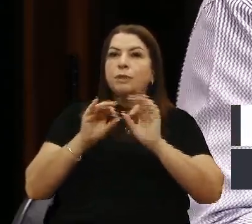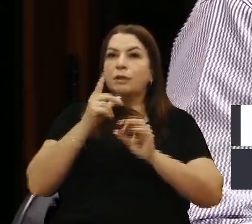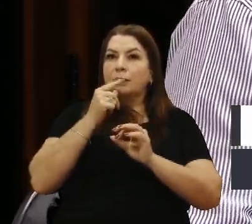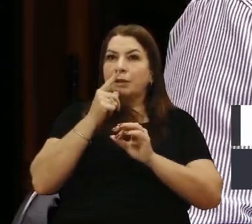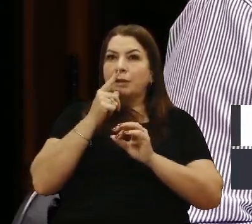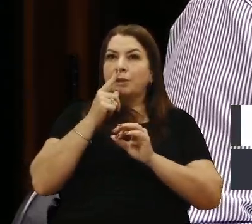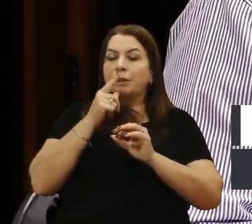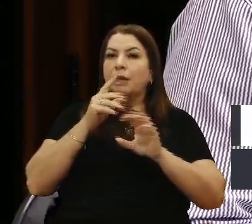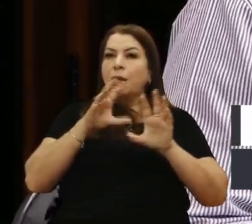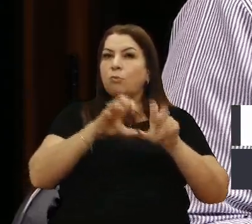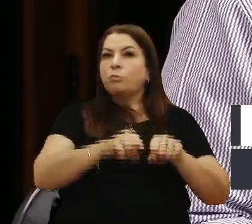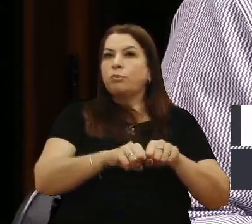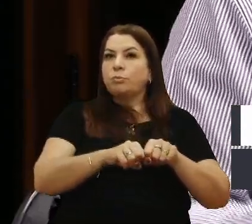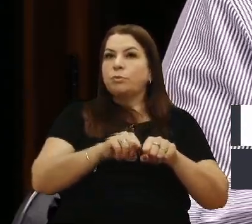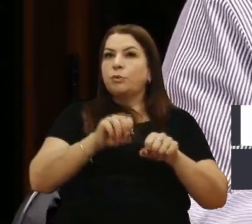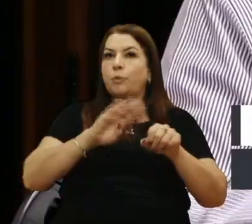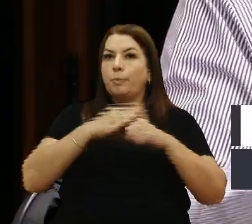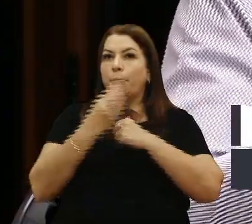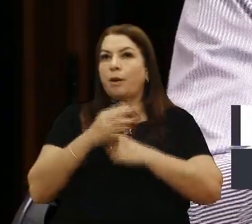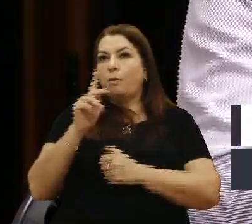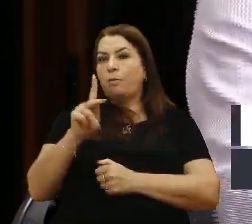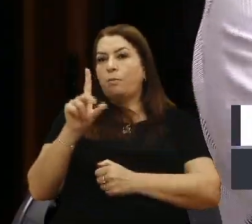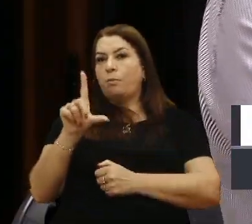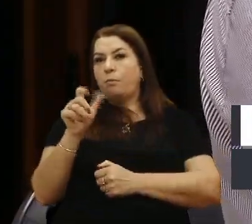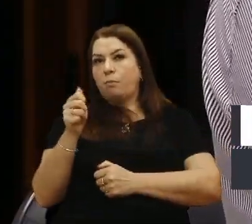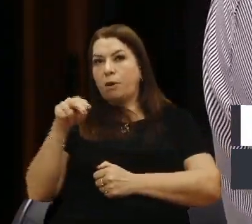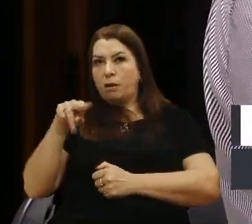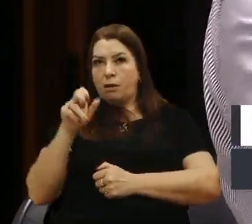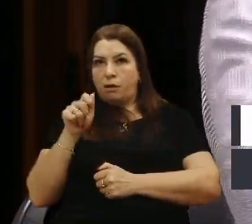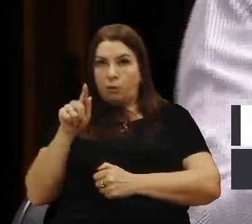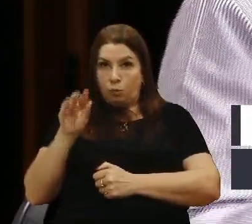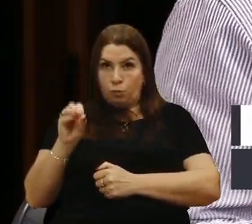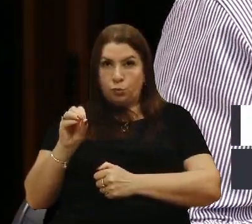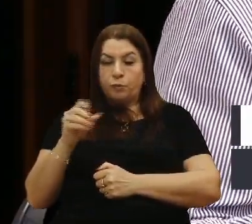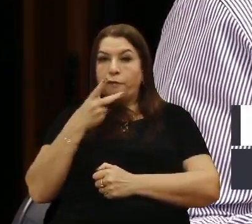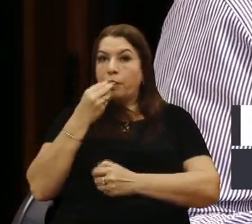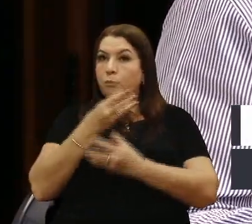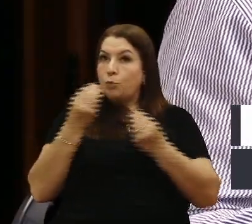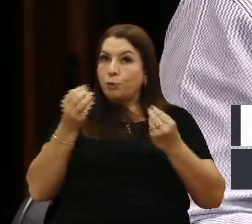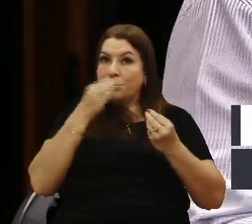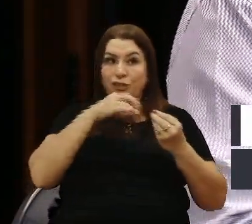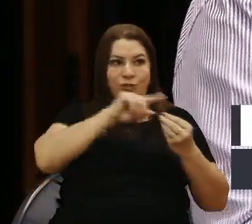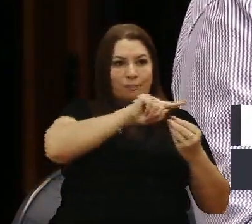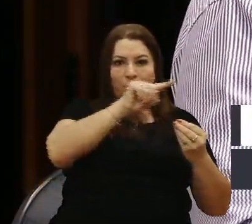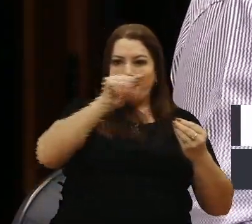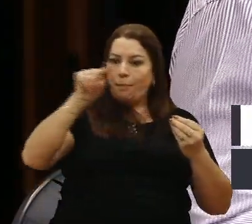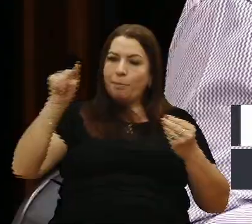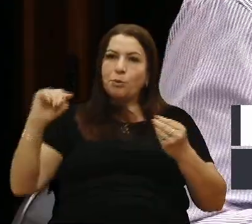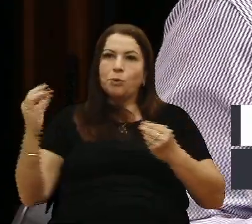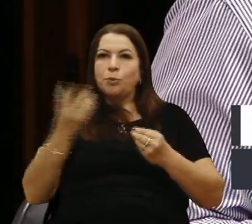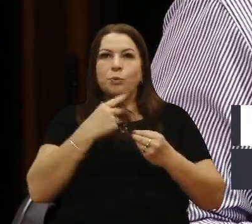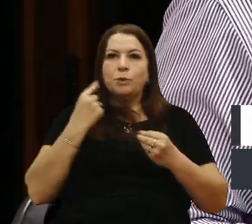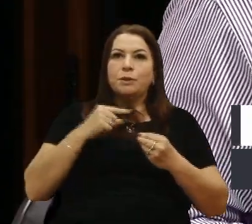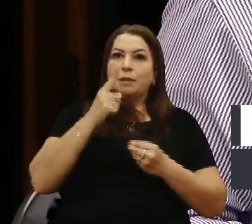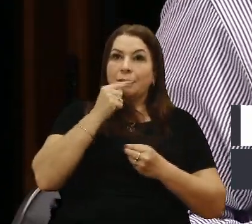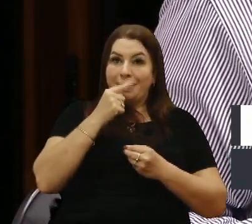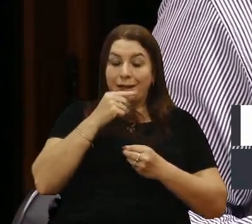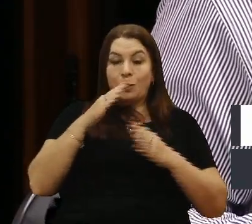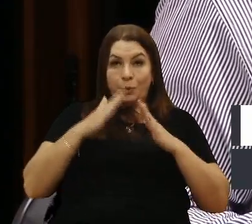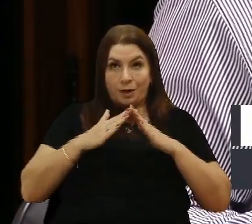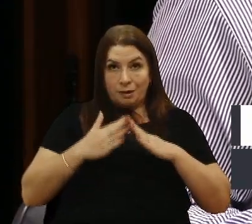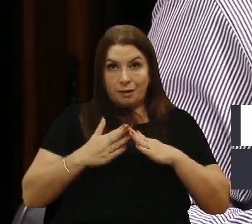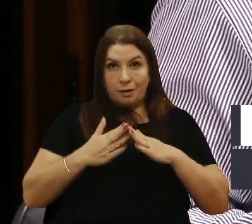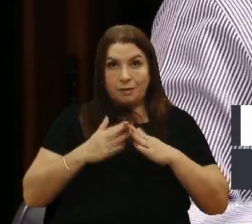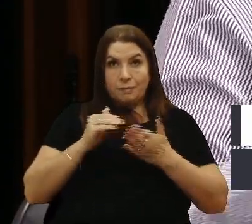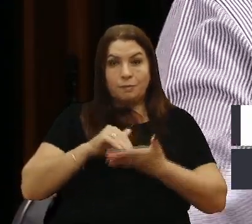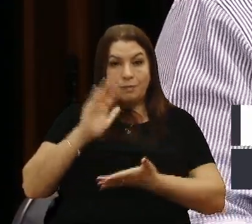na ocupação lá do Planalto. Veja, nós falamos de muitas Caxias, né? Em geral, todo mundo aqui tem água em casa. Vou